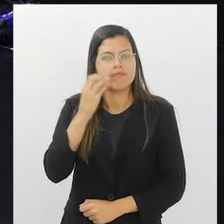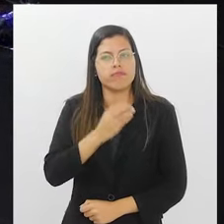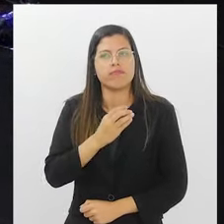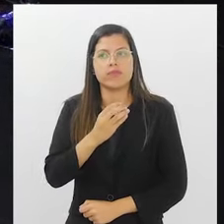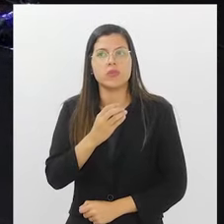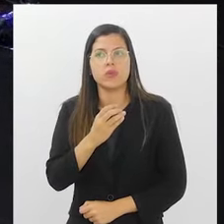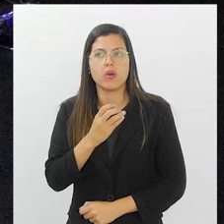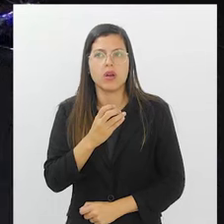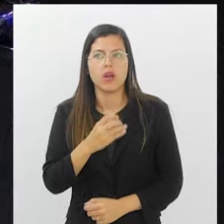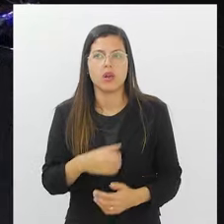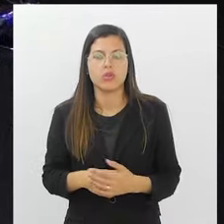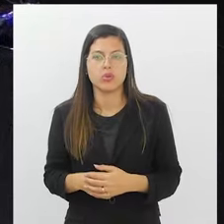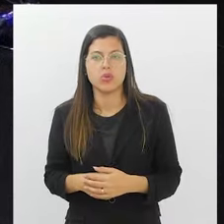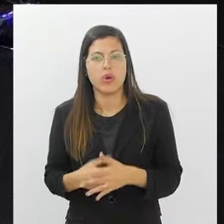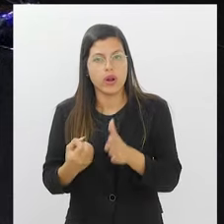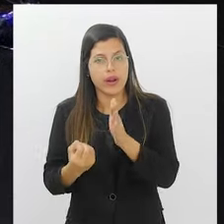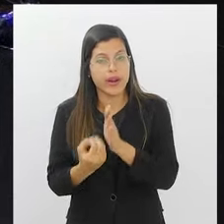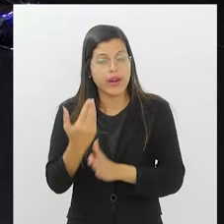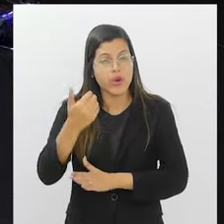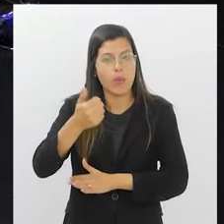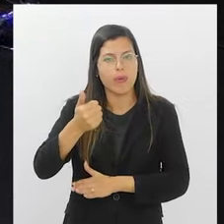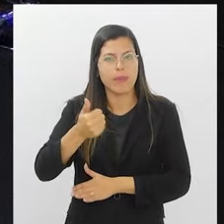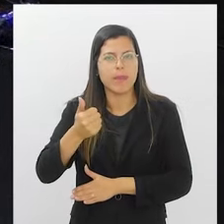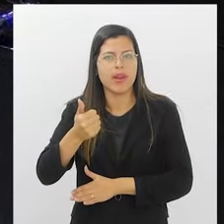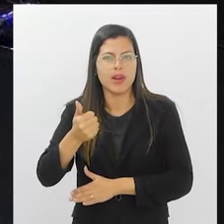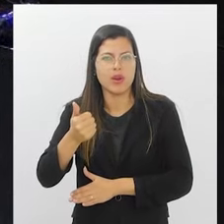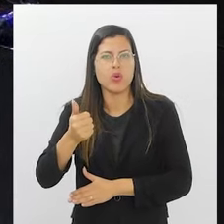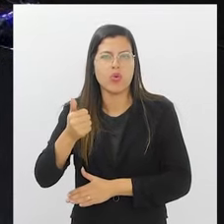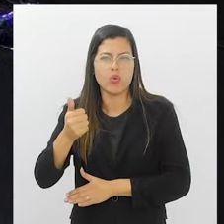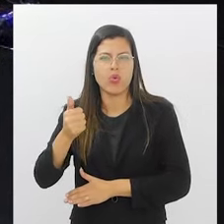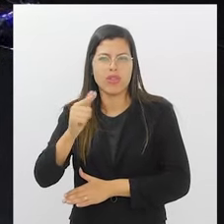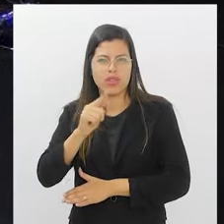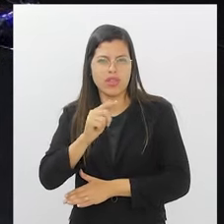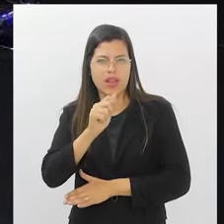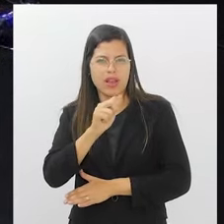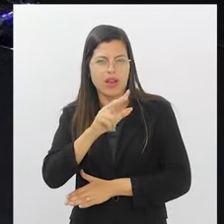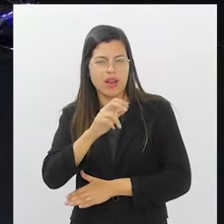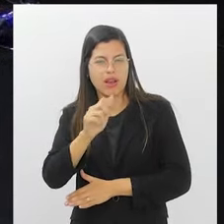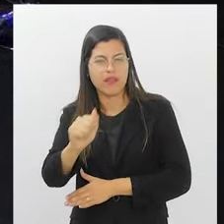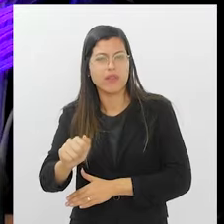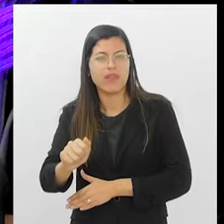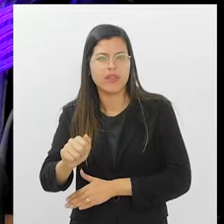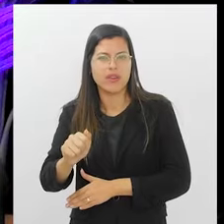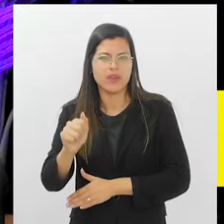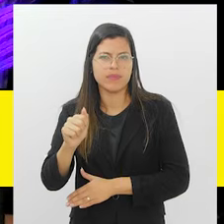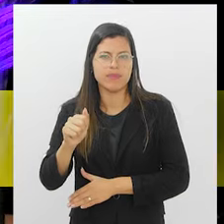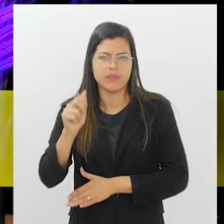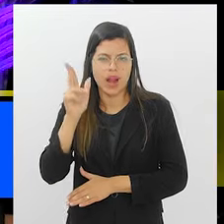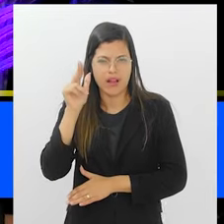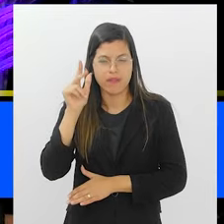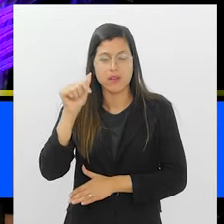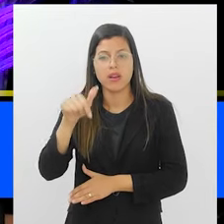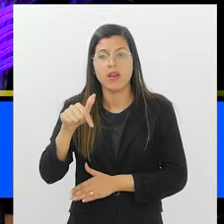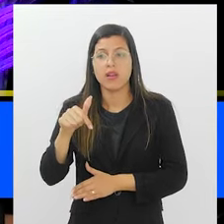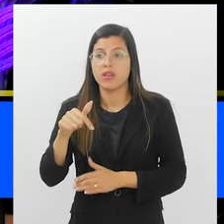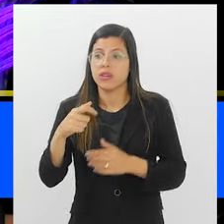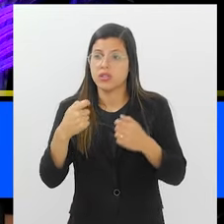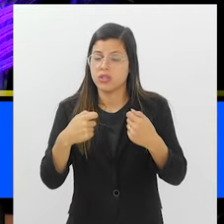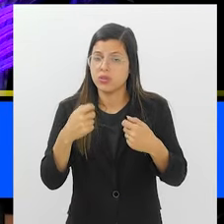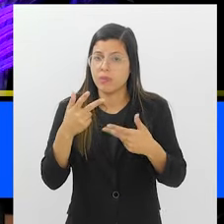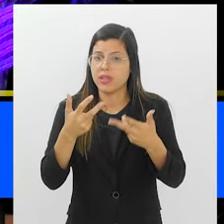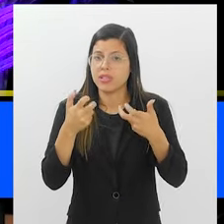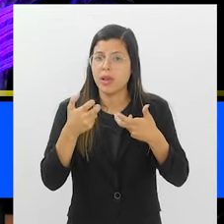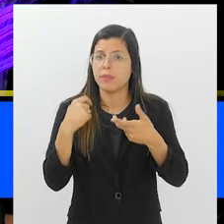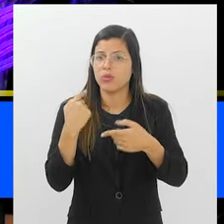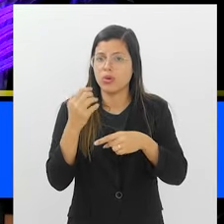Castro, né, implantou o primeiro, agora na Gávea, né? E com as demandas que a gente vê no nosso estado, né,